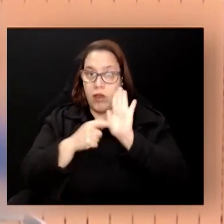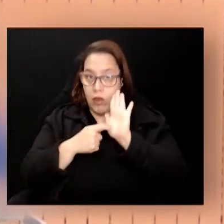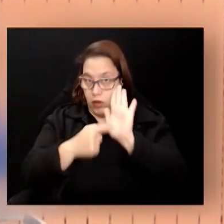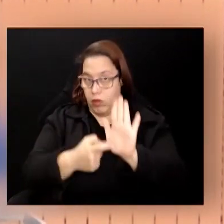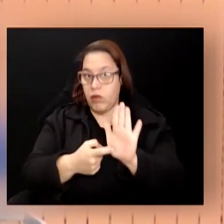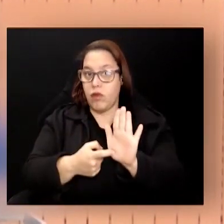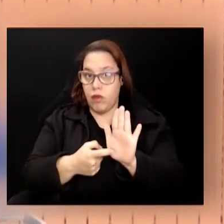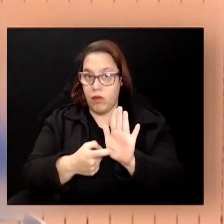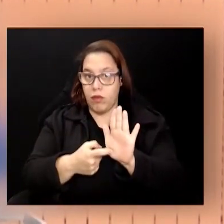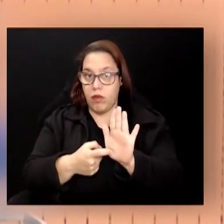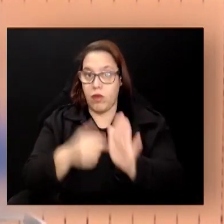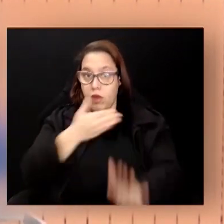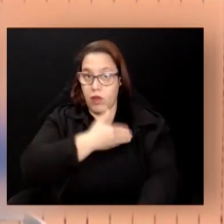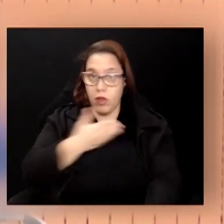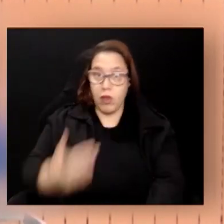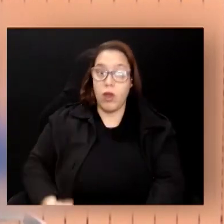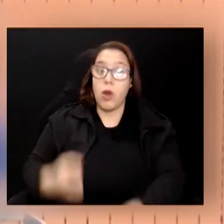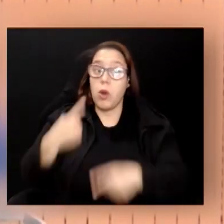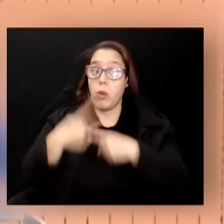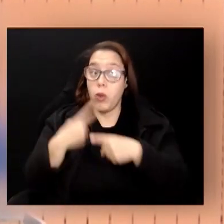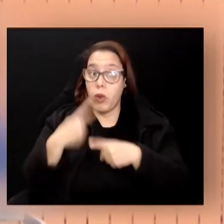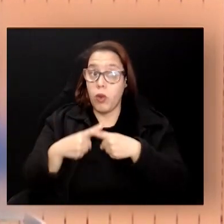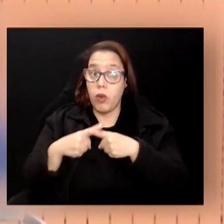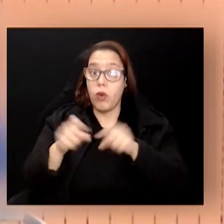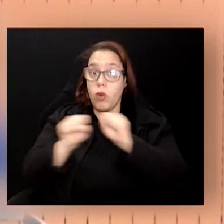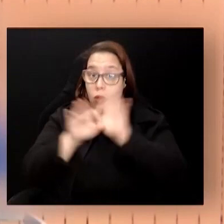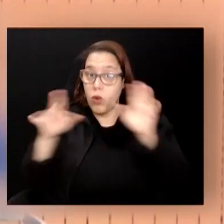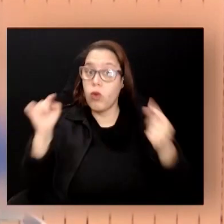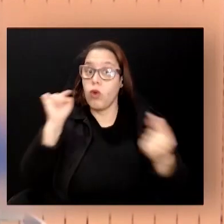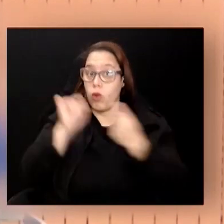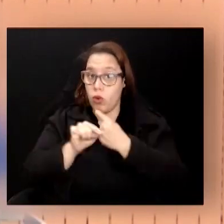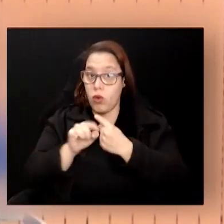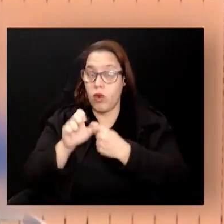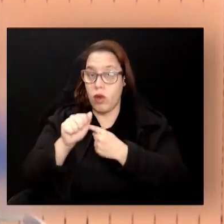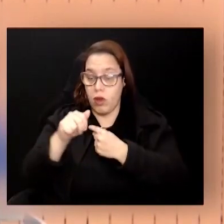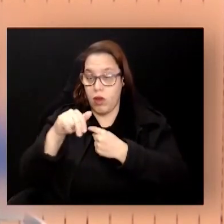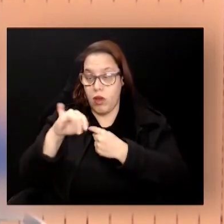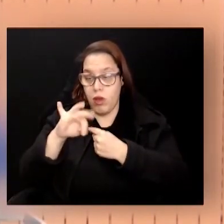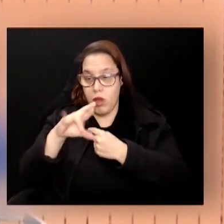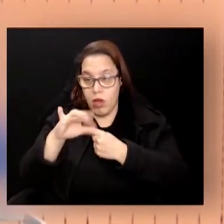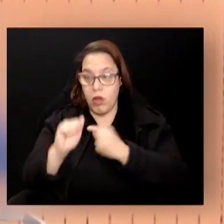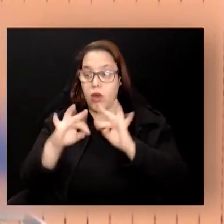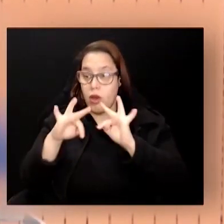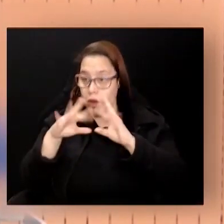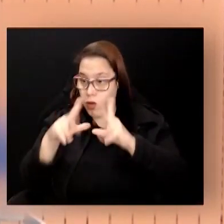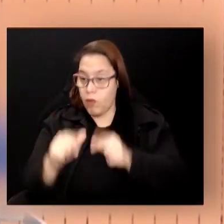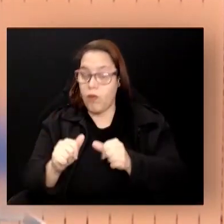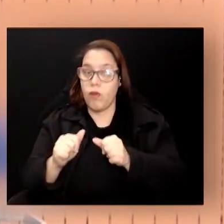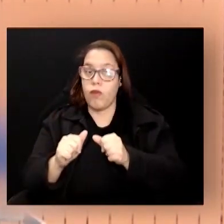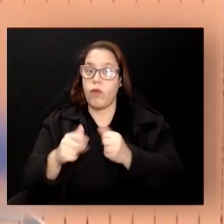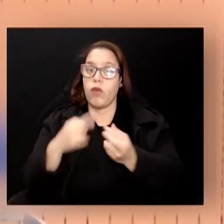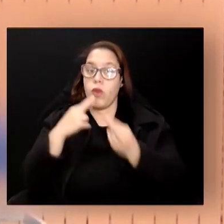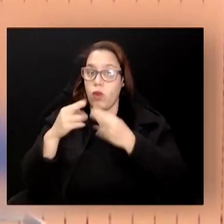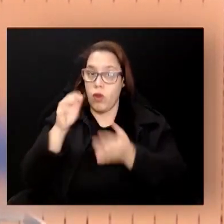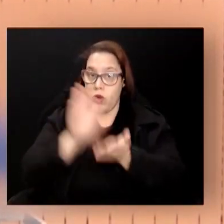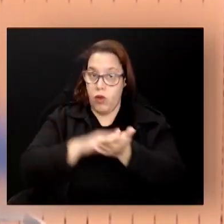governo. Por quê? Claro que eu sou contra a anistia de maneira geral, com relação a multas, com relação a